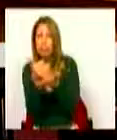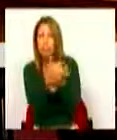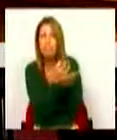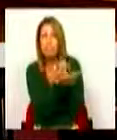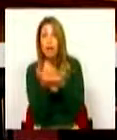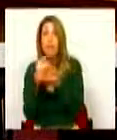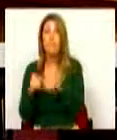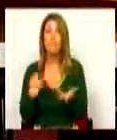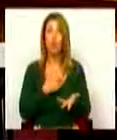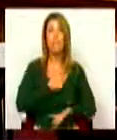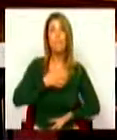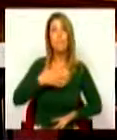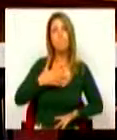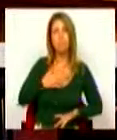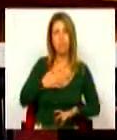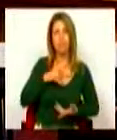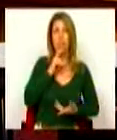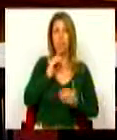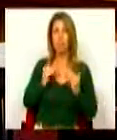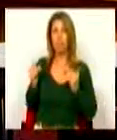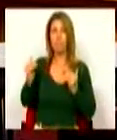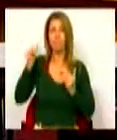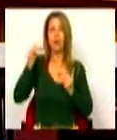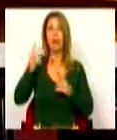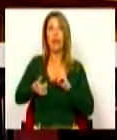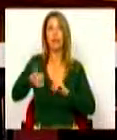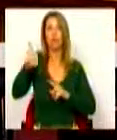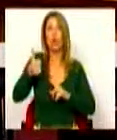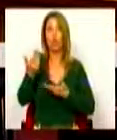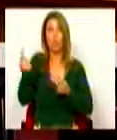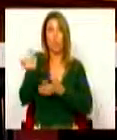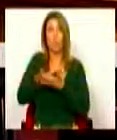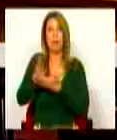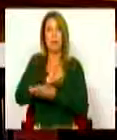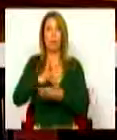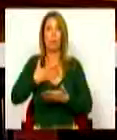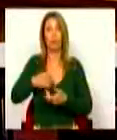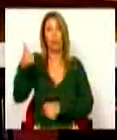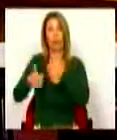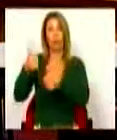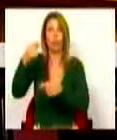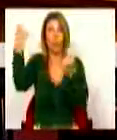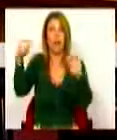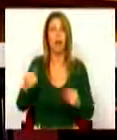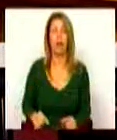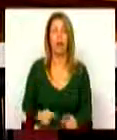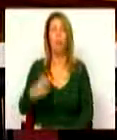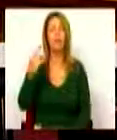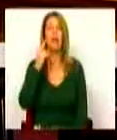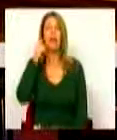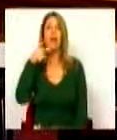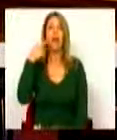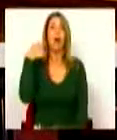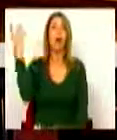estejam entre as melhores no mercado mundial onde concorrem. A excelência exige,